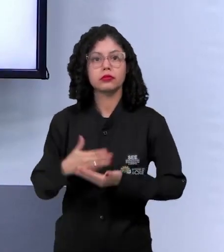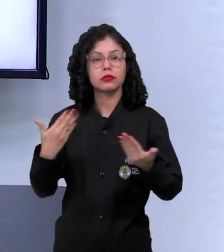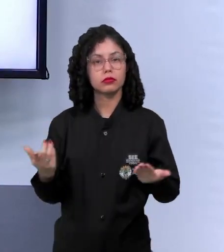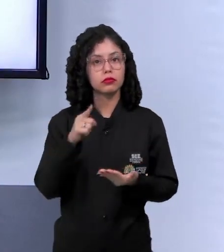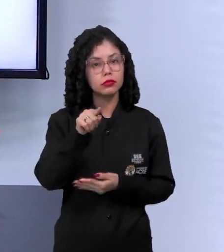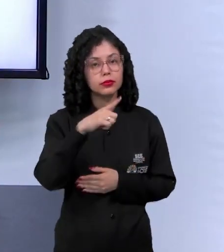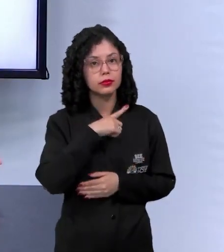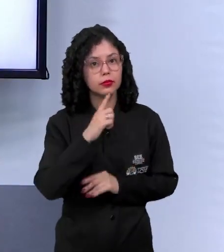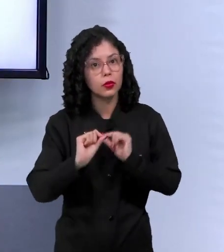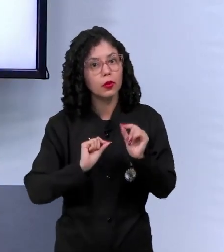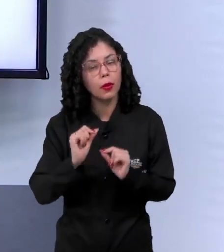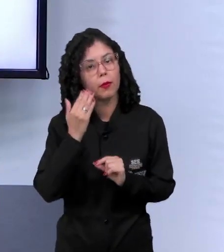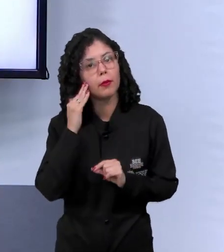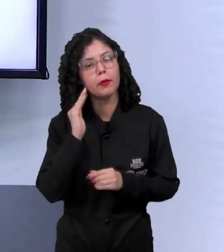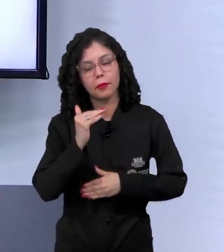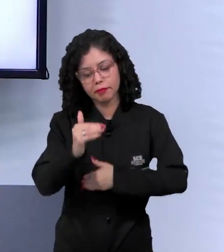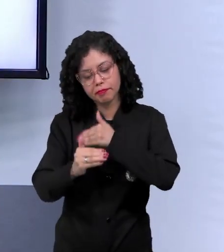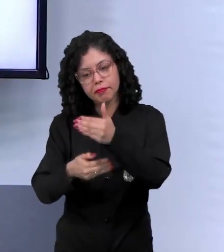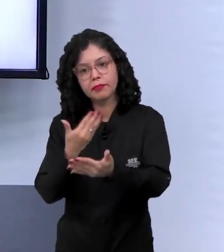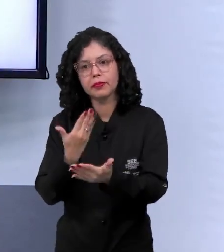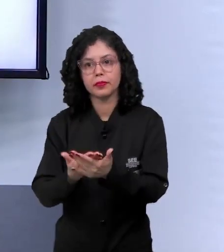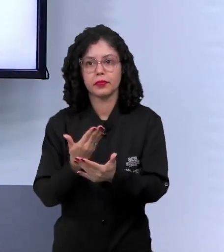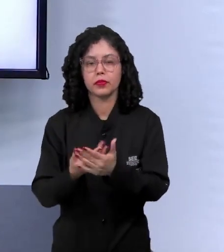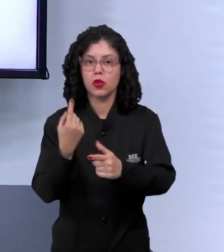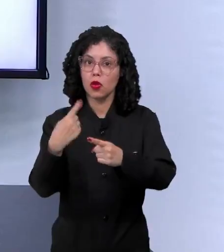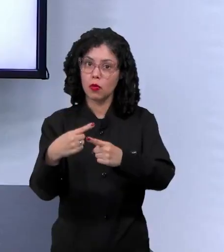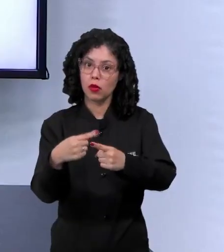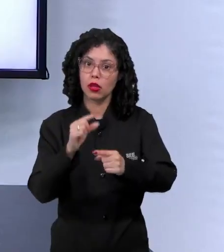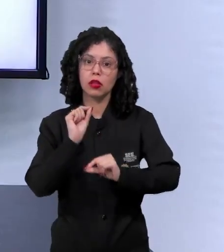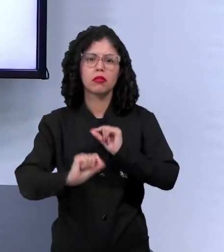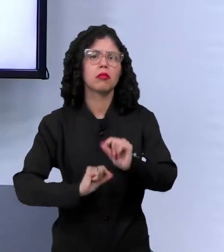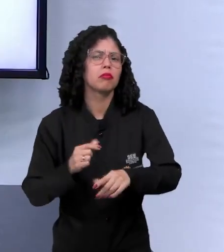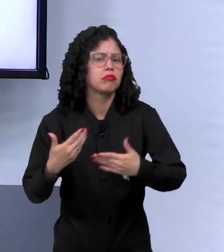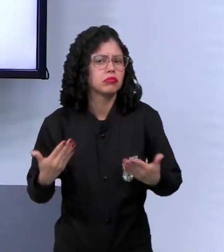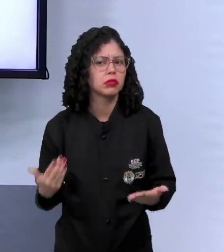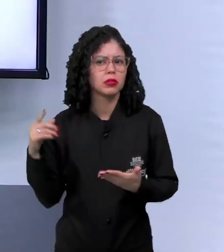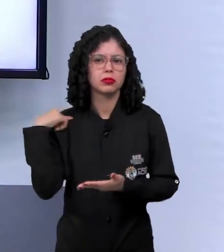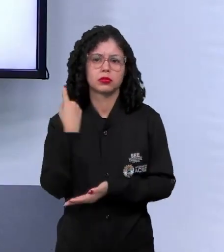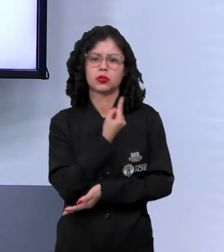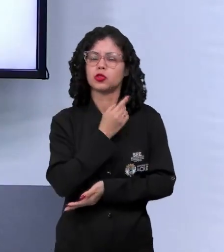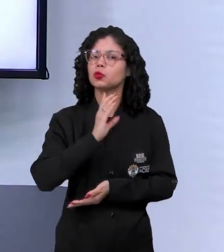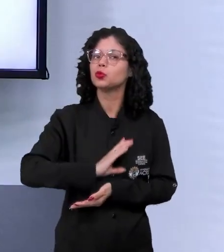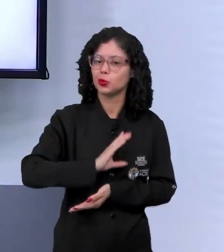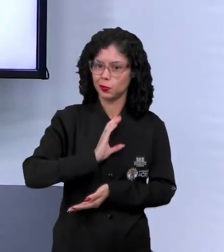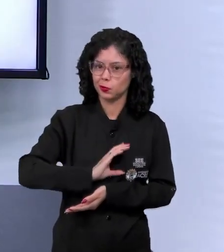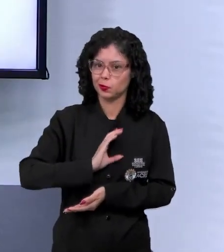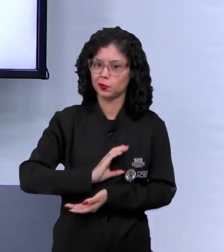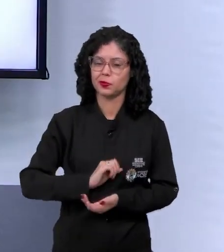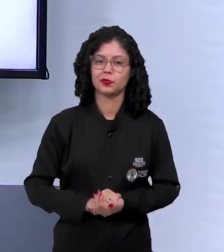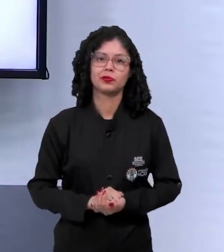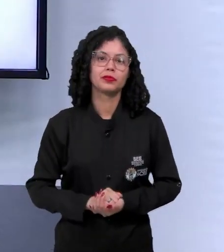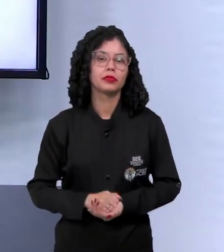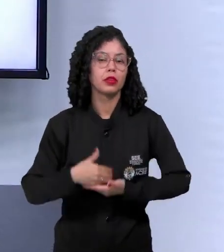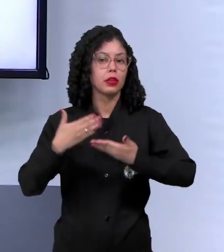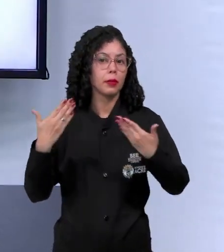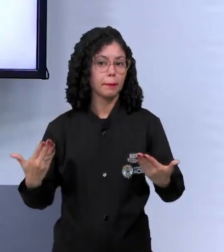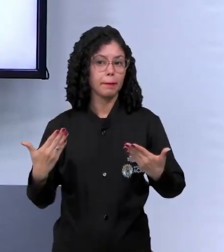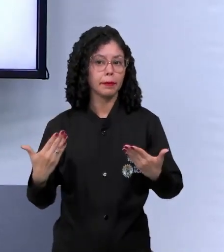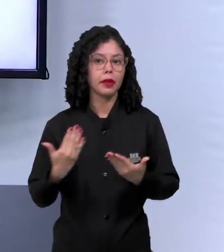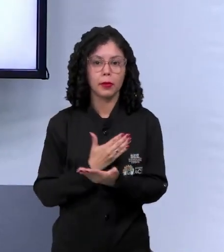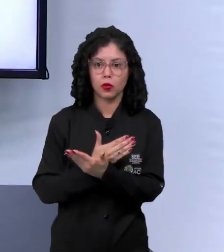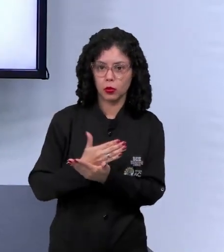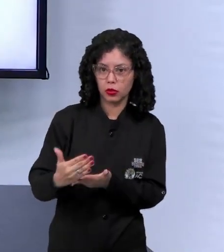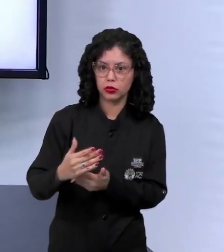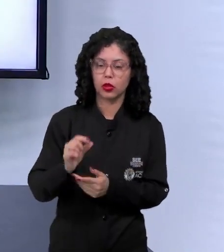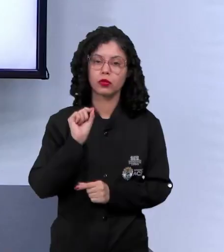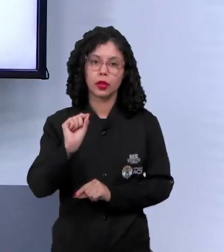vocês irão compreender no decorrer da aula o que isso tem a ver com a nossa língua portuguesa. Então, para